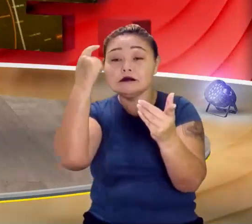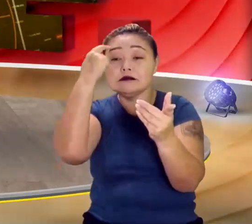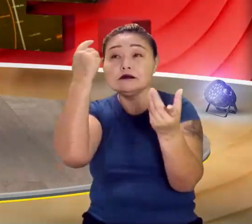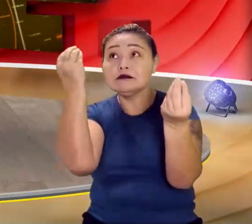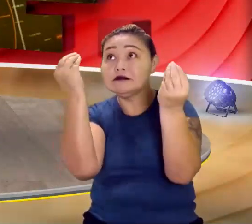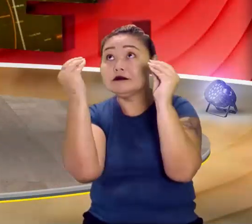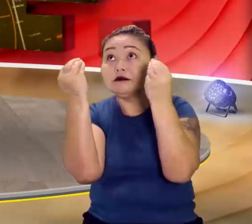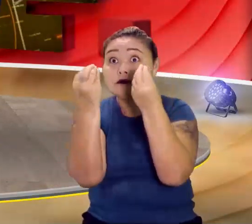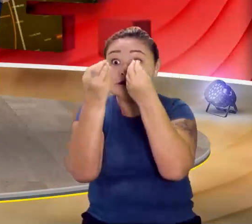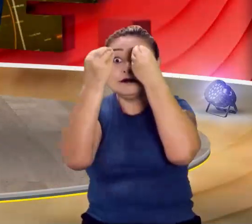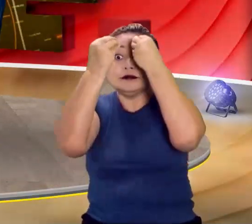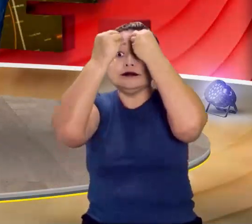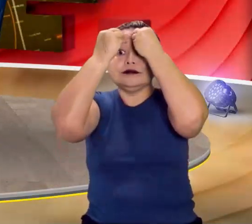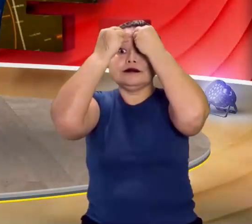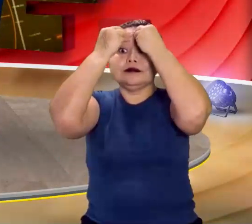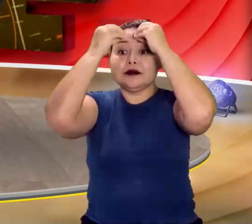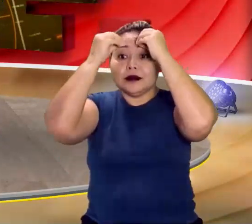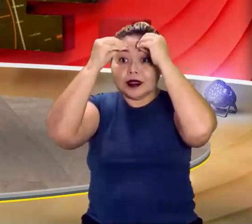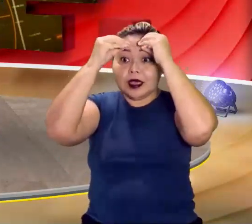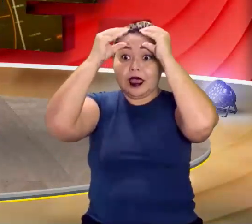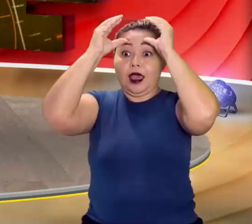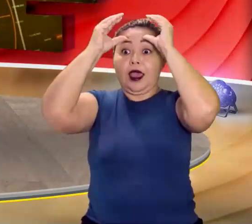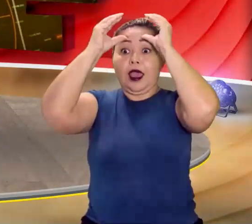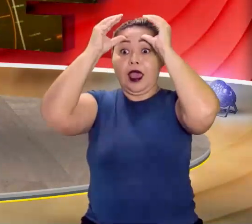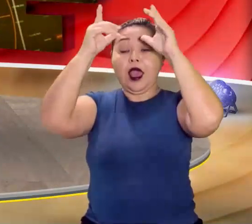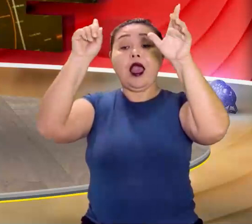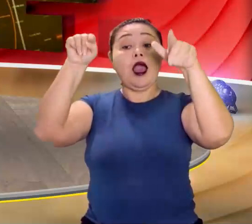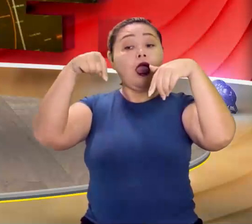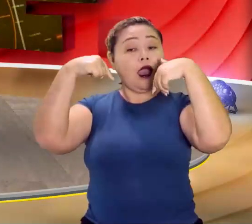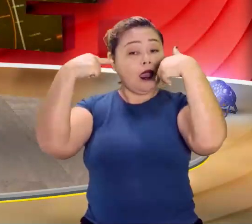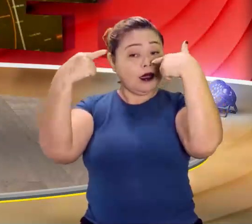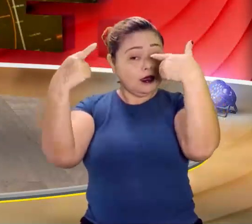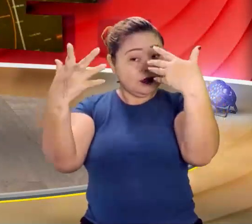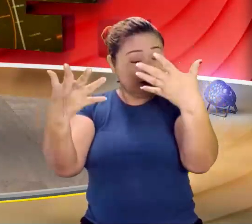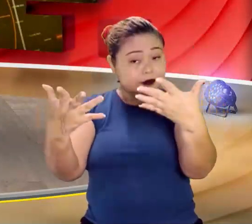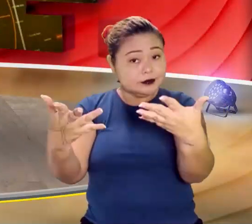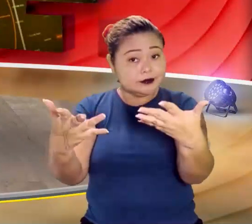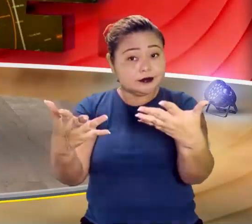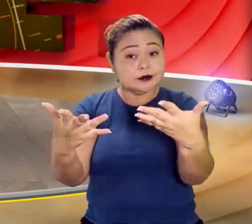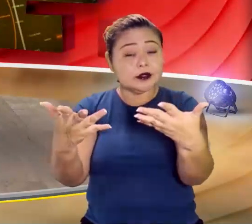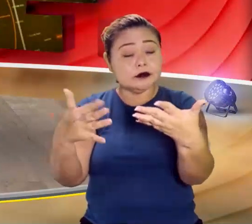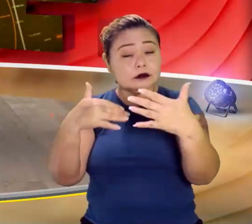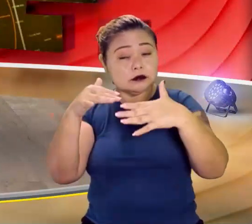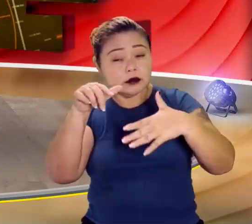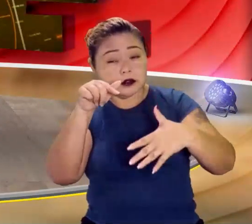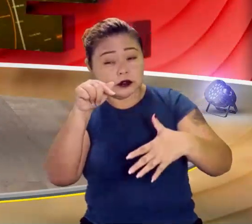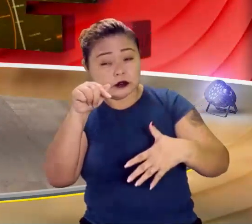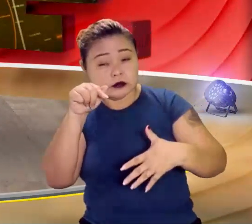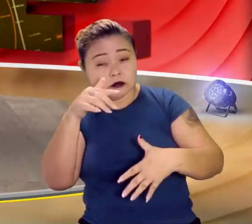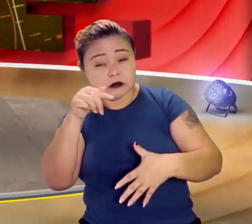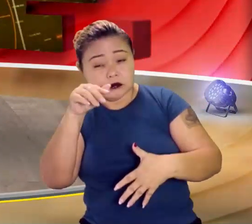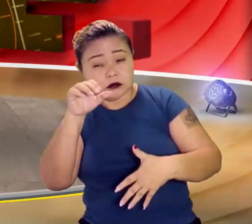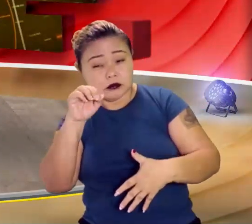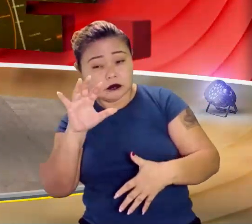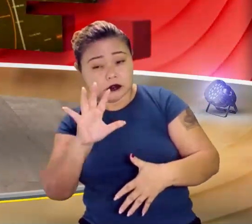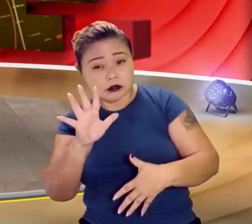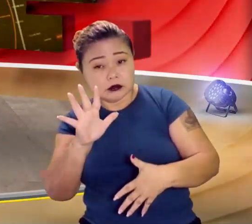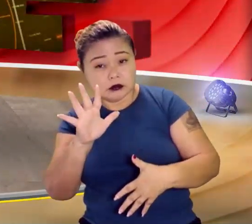conseguir consolidar o conhecimento. E aí chega naqueles... 95 não, vai chegar nos 70, se não me